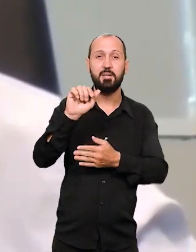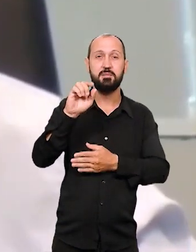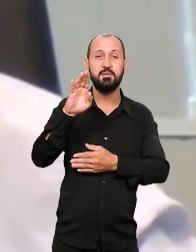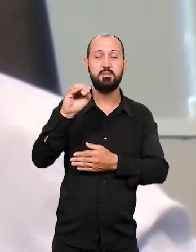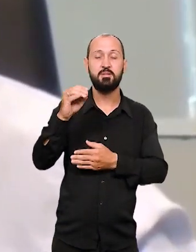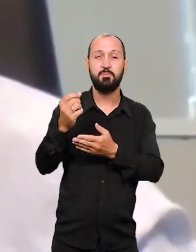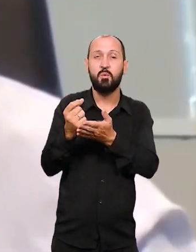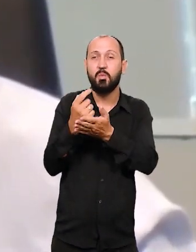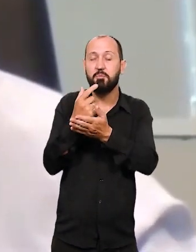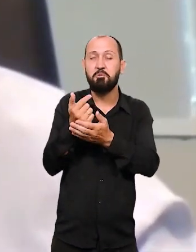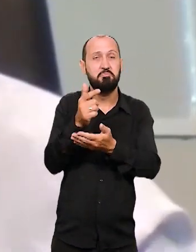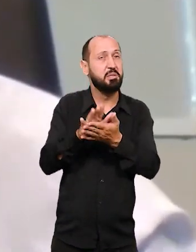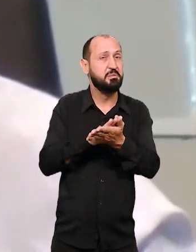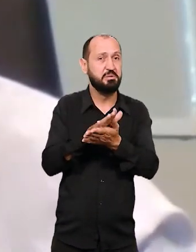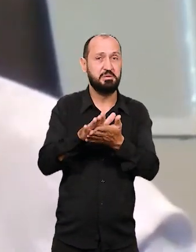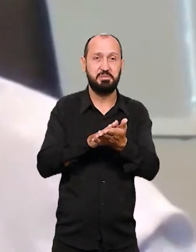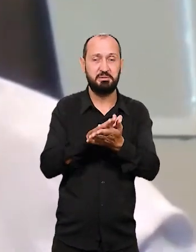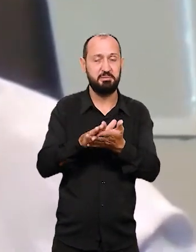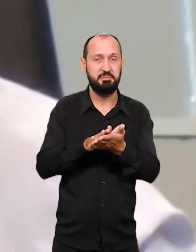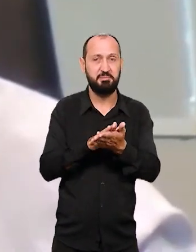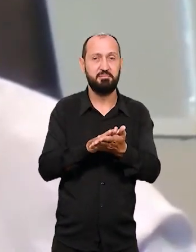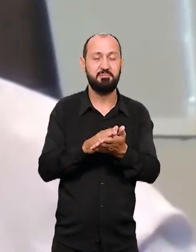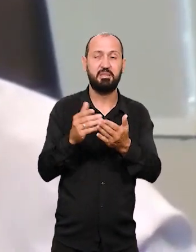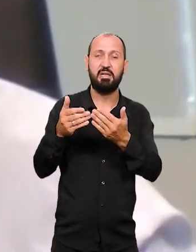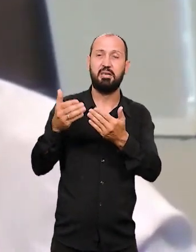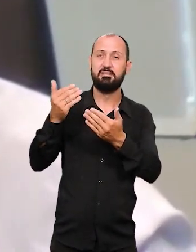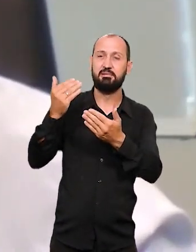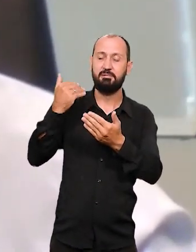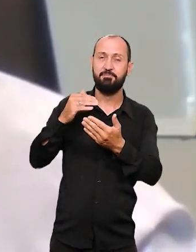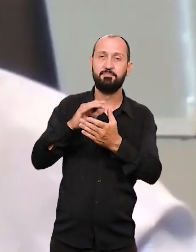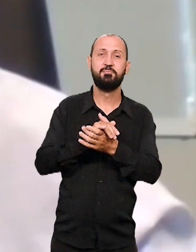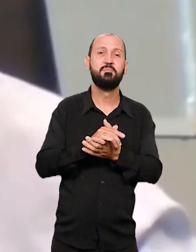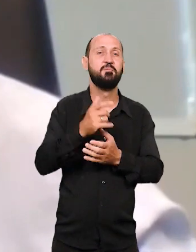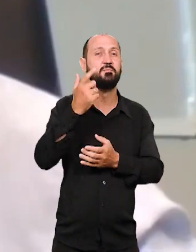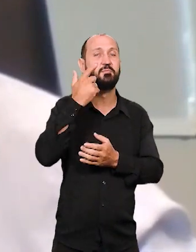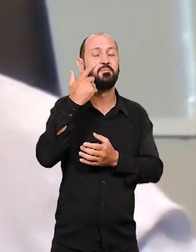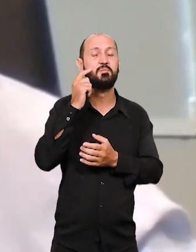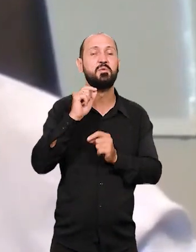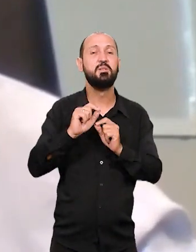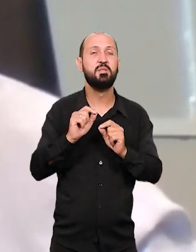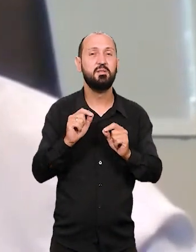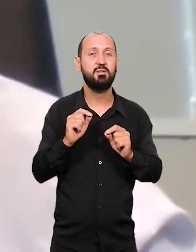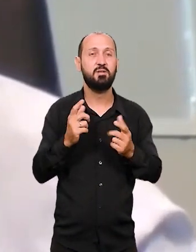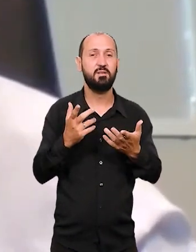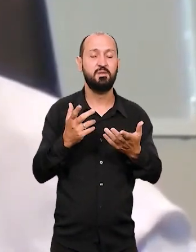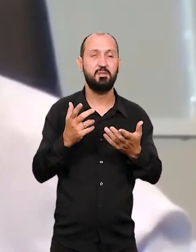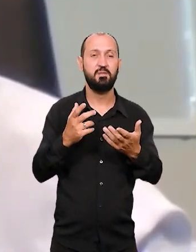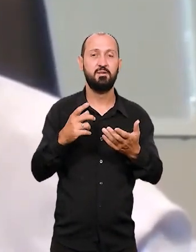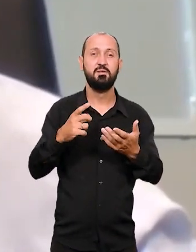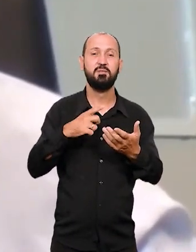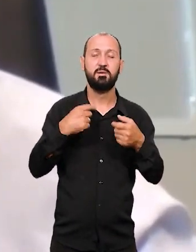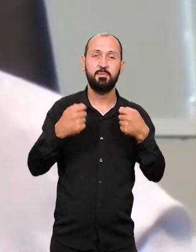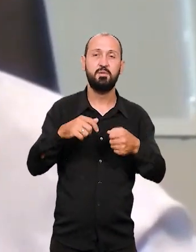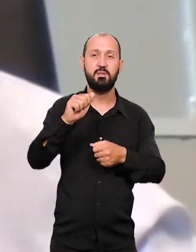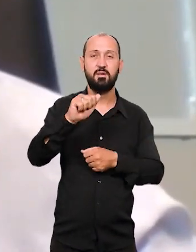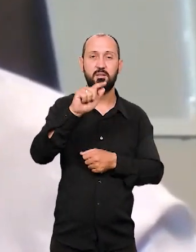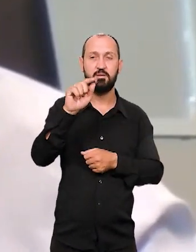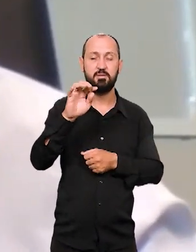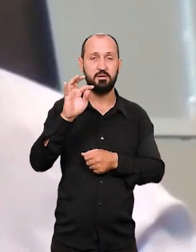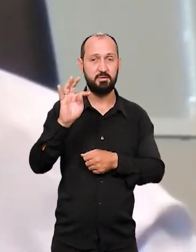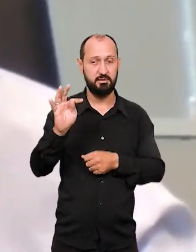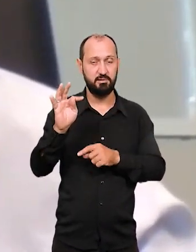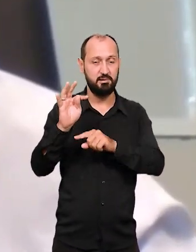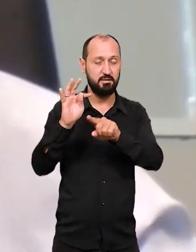tomar o placebo, que é um medicamento que não tem efeito nenhum. E nessa época, a gente percebeu